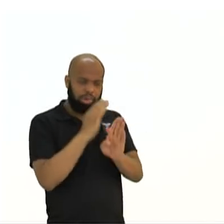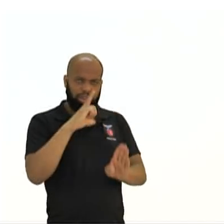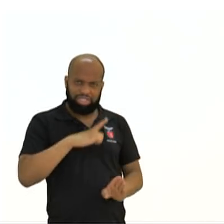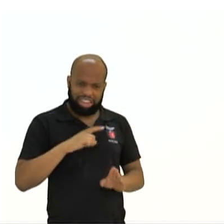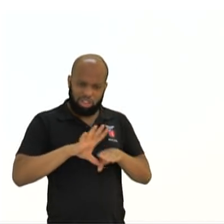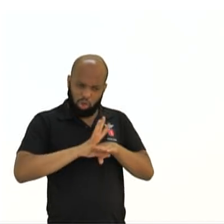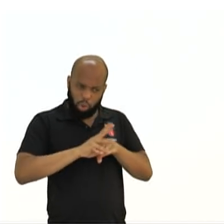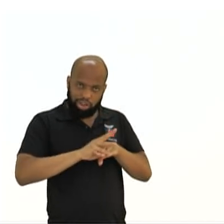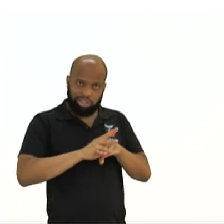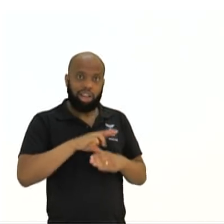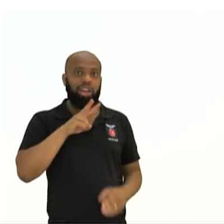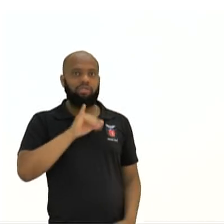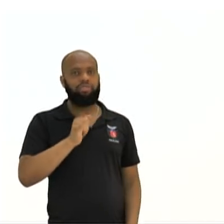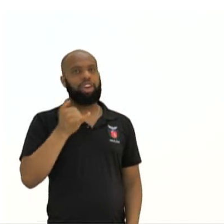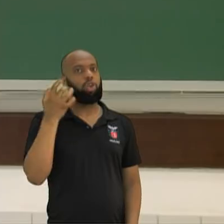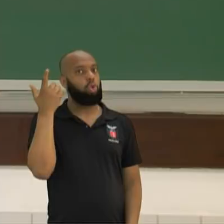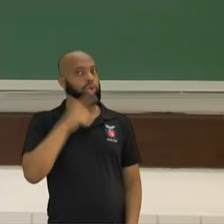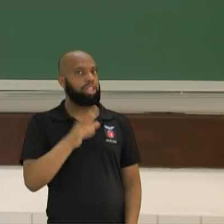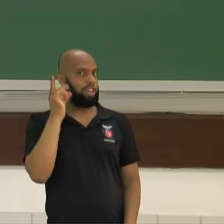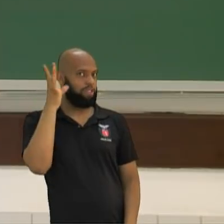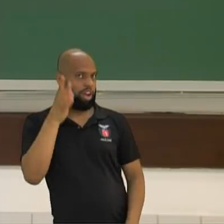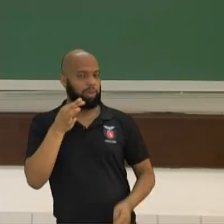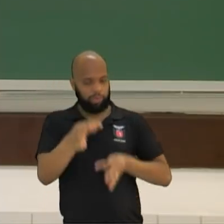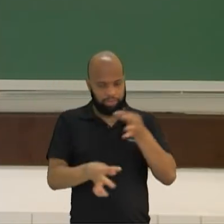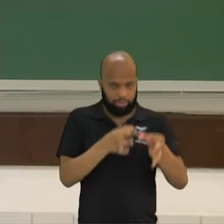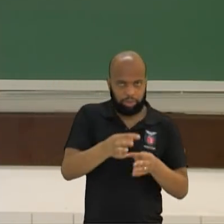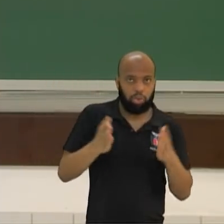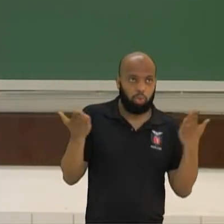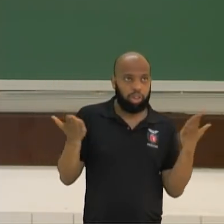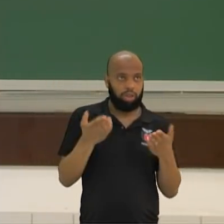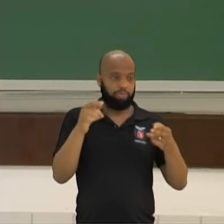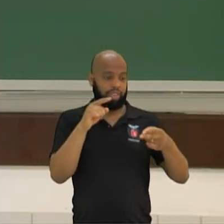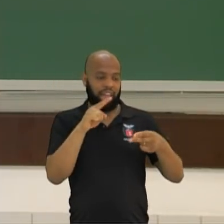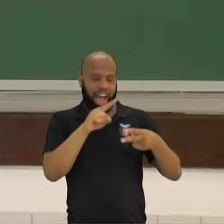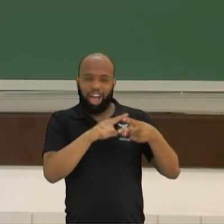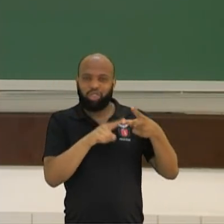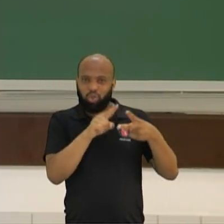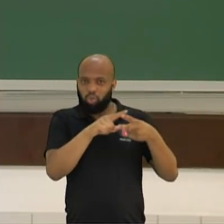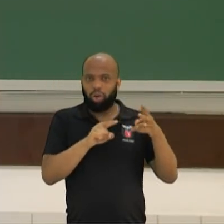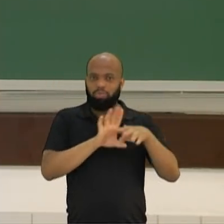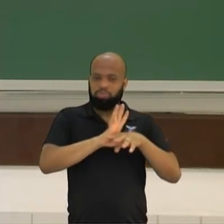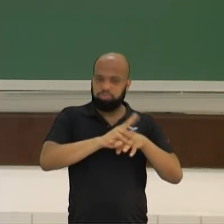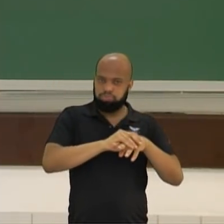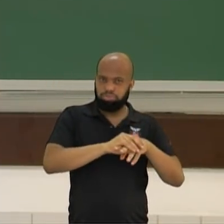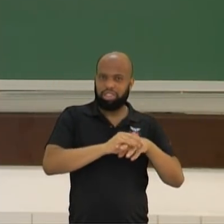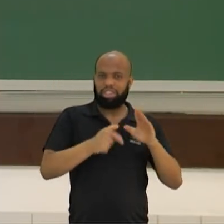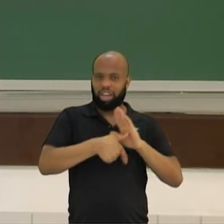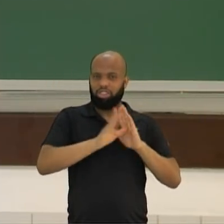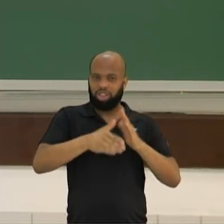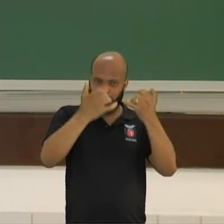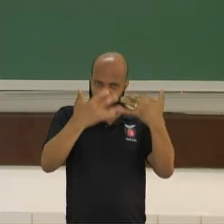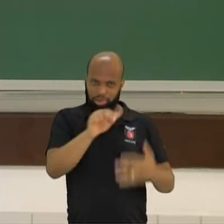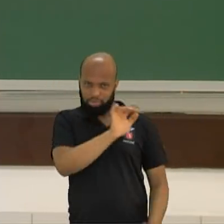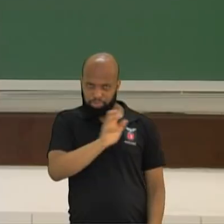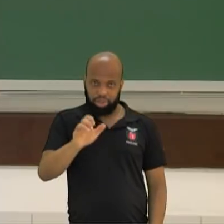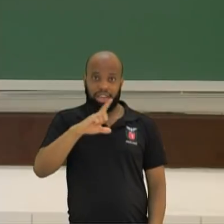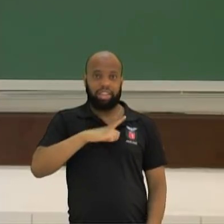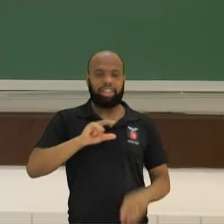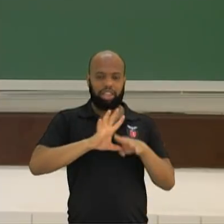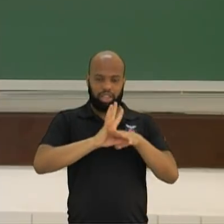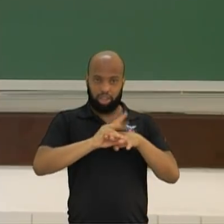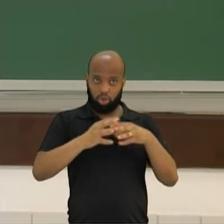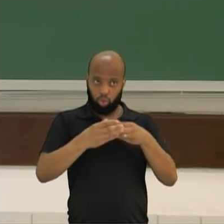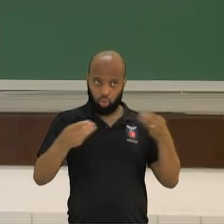fácil, mais eficaz vai ser esse tratamento, tá? Então, as duas doenças, sífilis e gonorreia, as duas têm cura